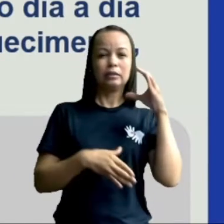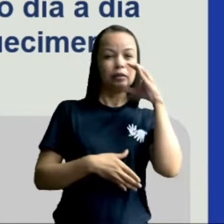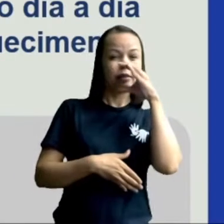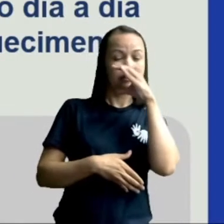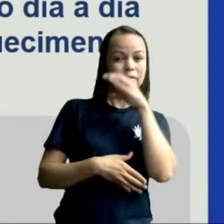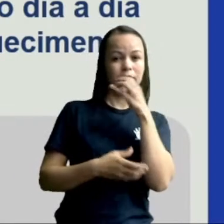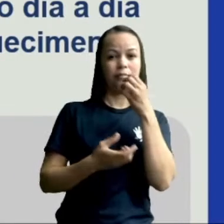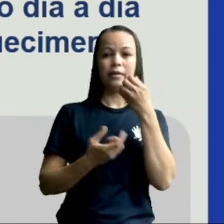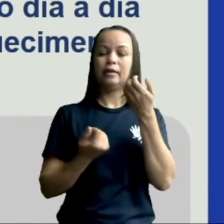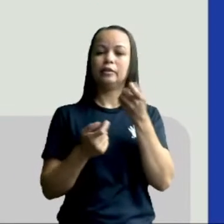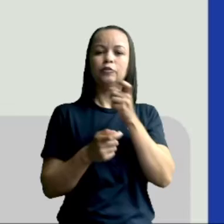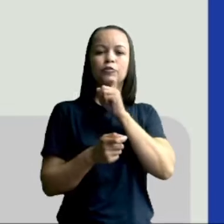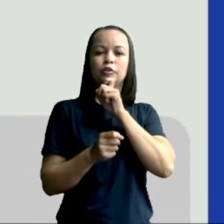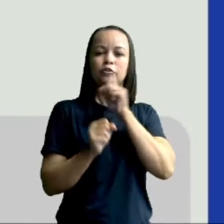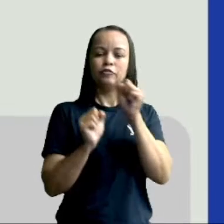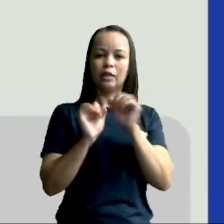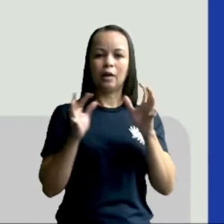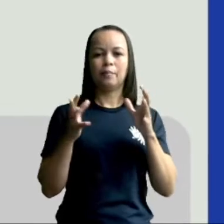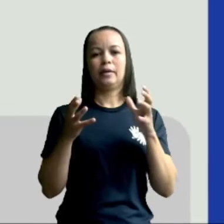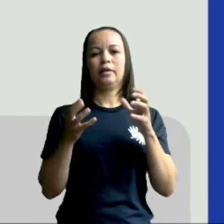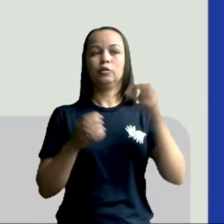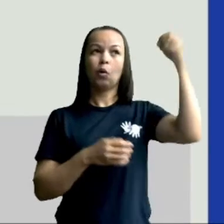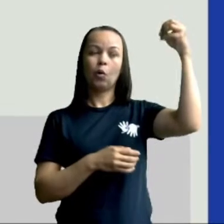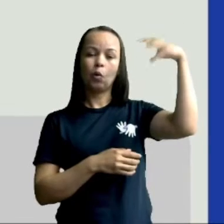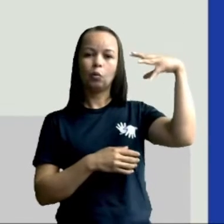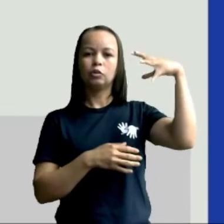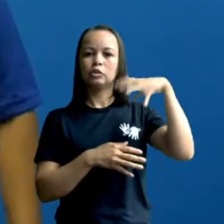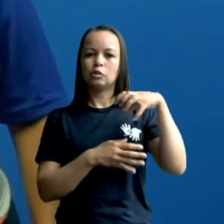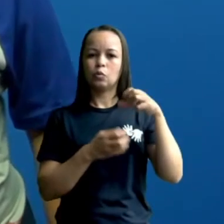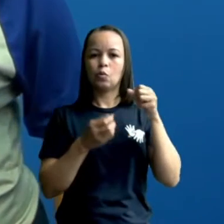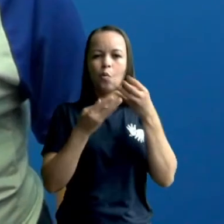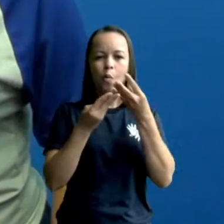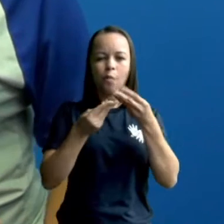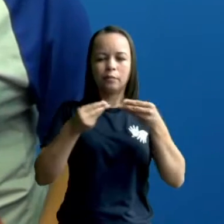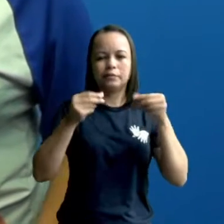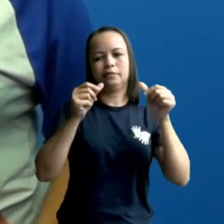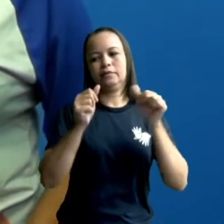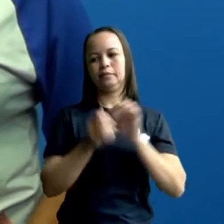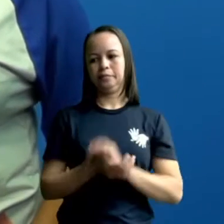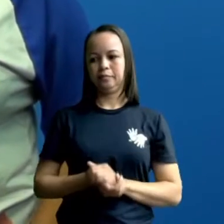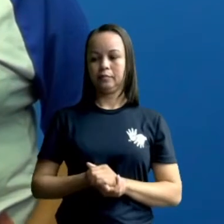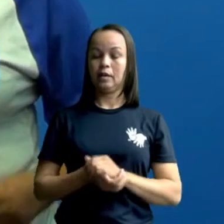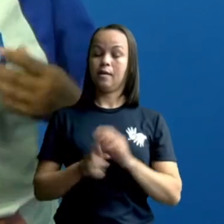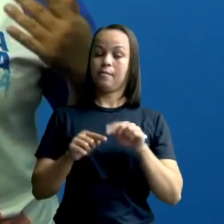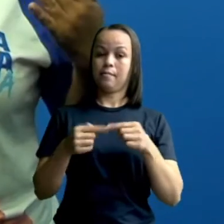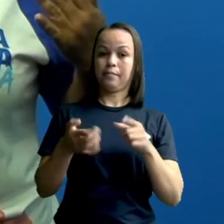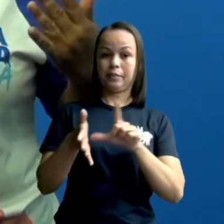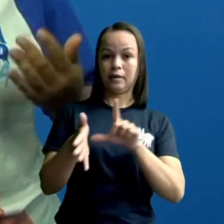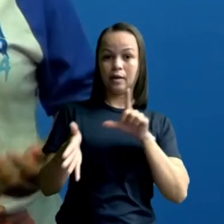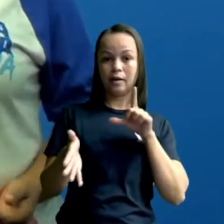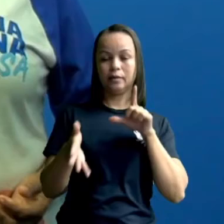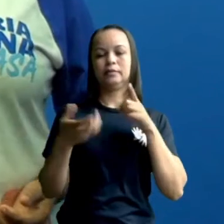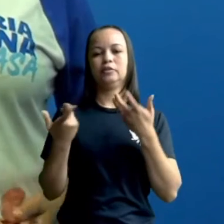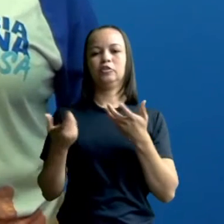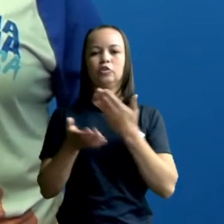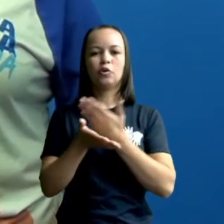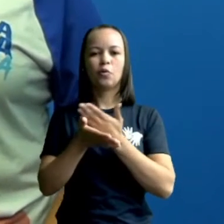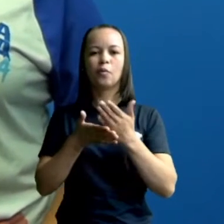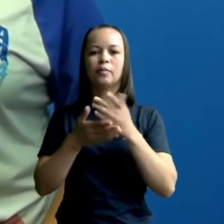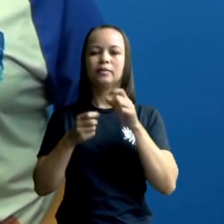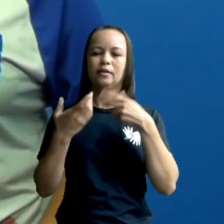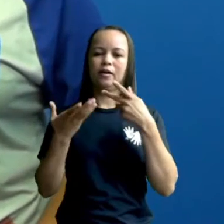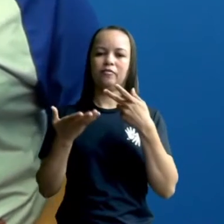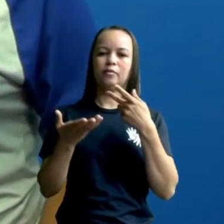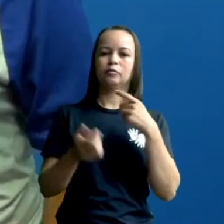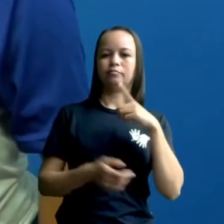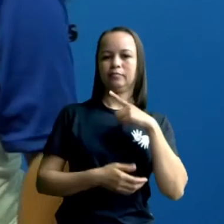e umidade. Mas antes de começarmos nossa aula, vamos para mais uma